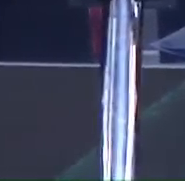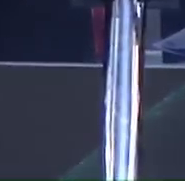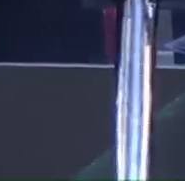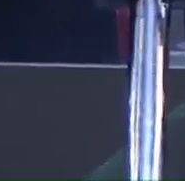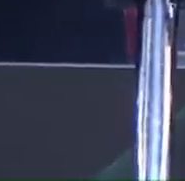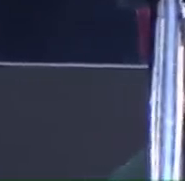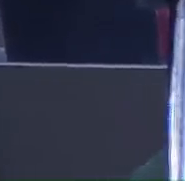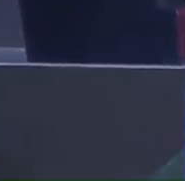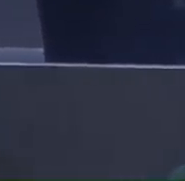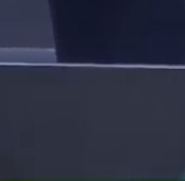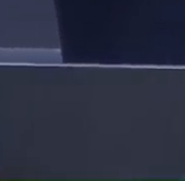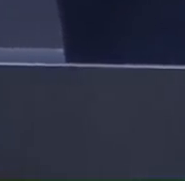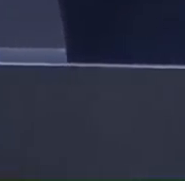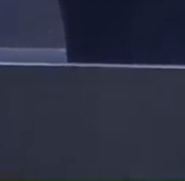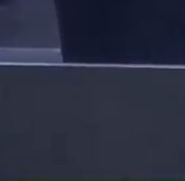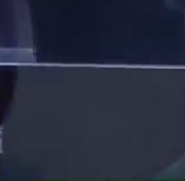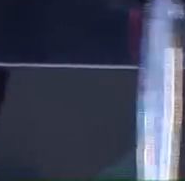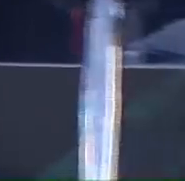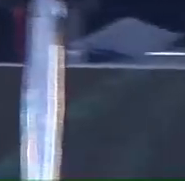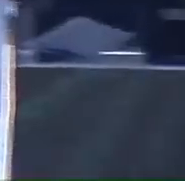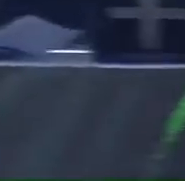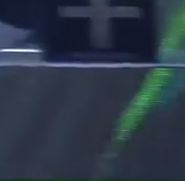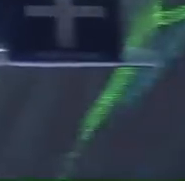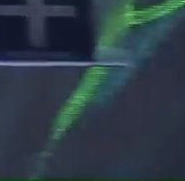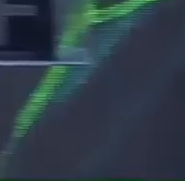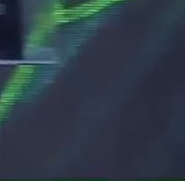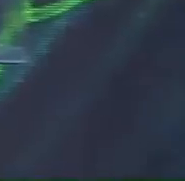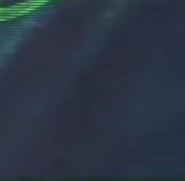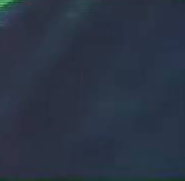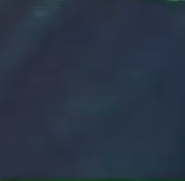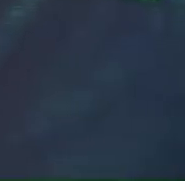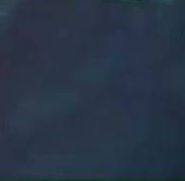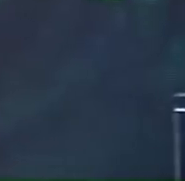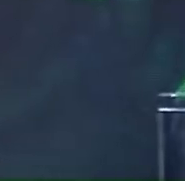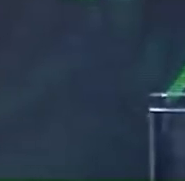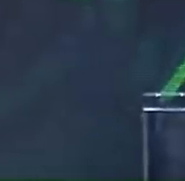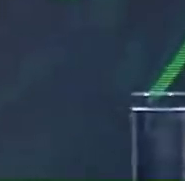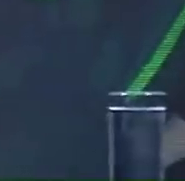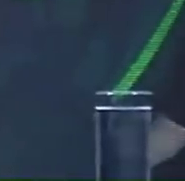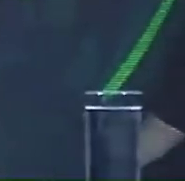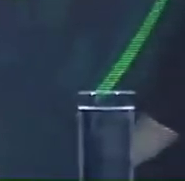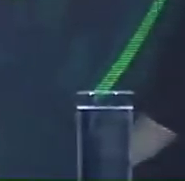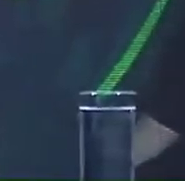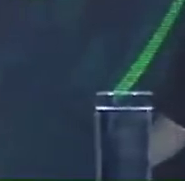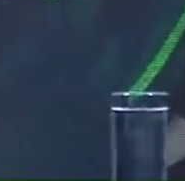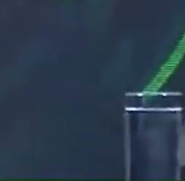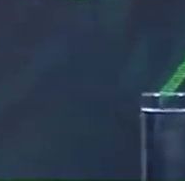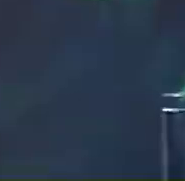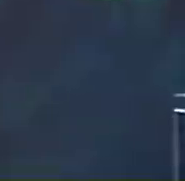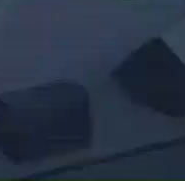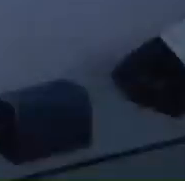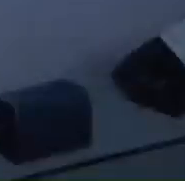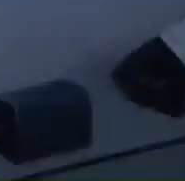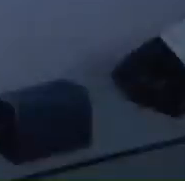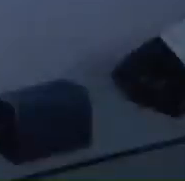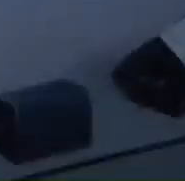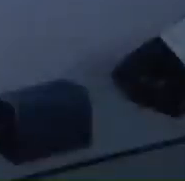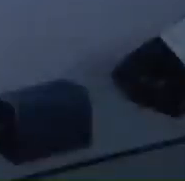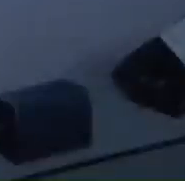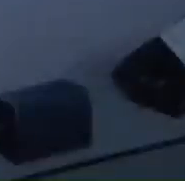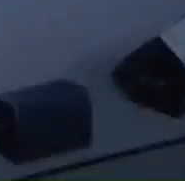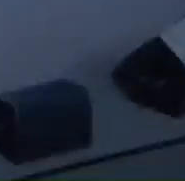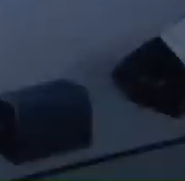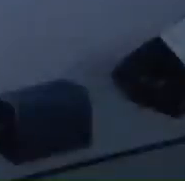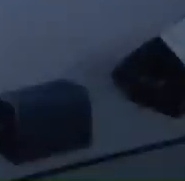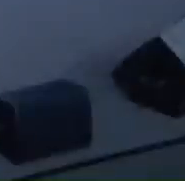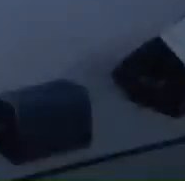Turquia, meu irmão. Não é verdade, gente? Na época não tinha Instagram, né, Mimi? A gente não preocupou em tirar uma foto maravilhosa